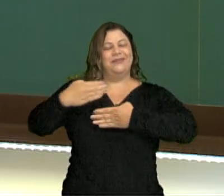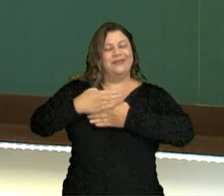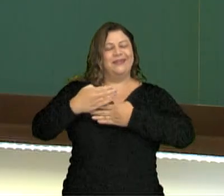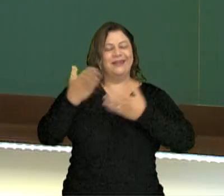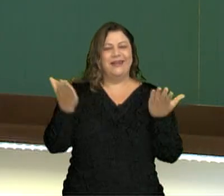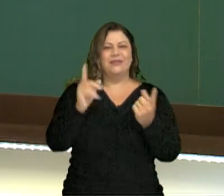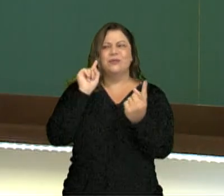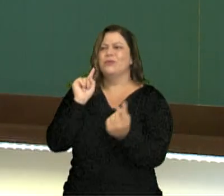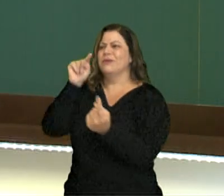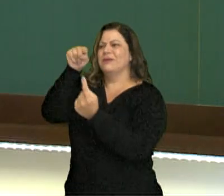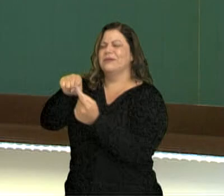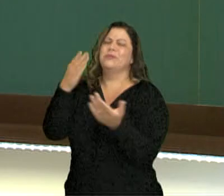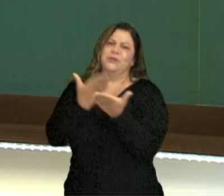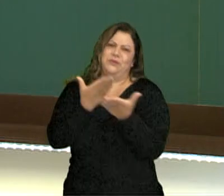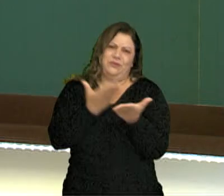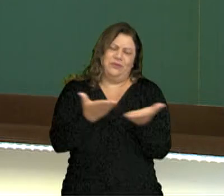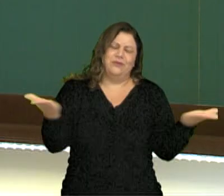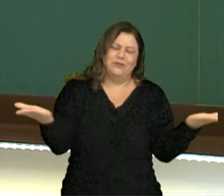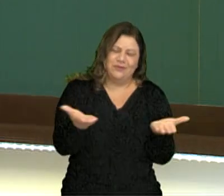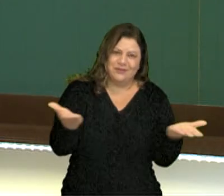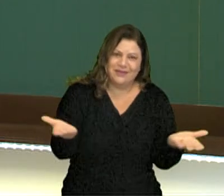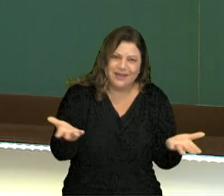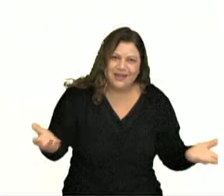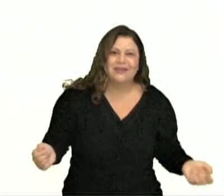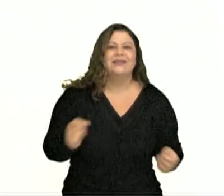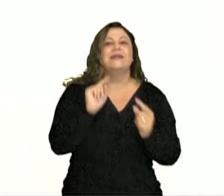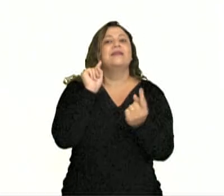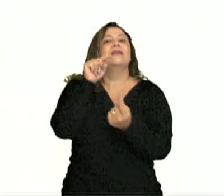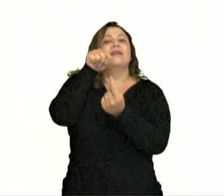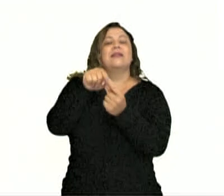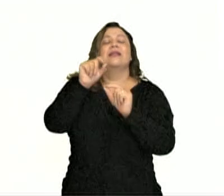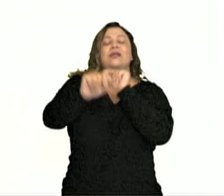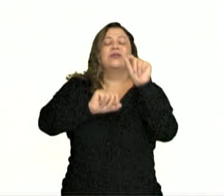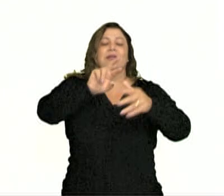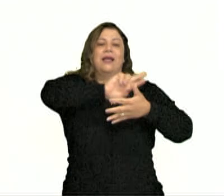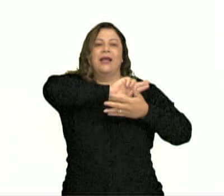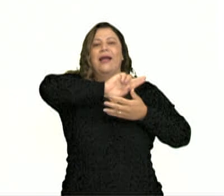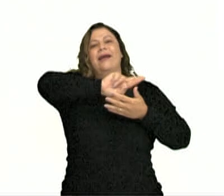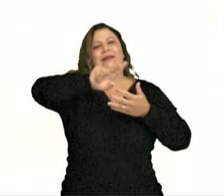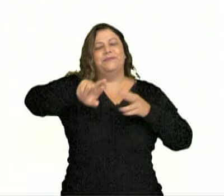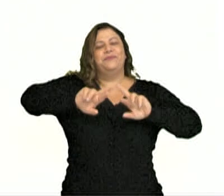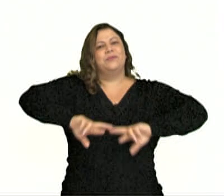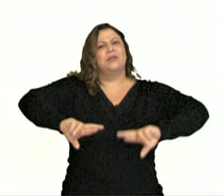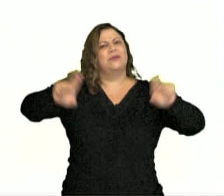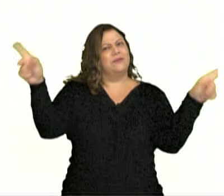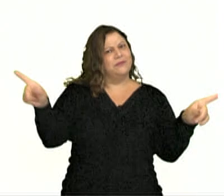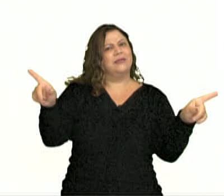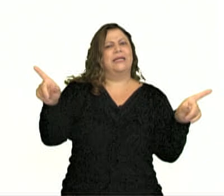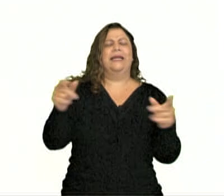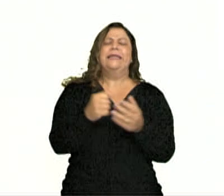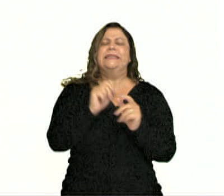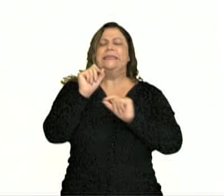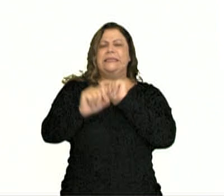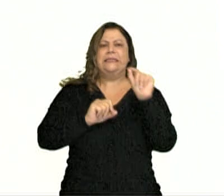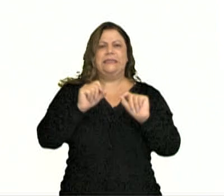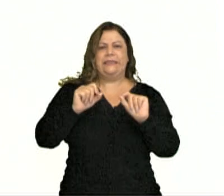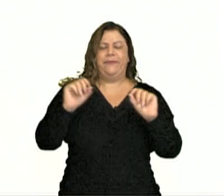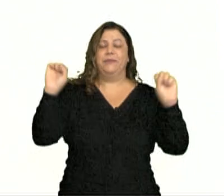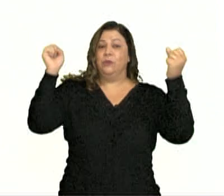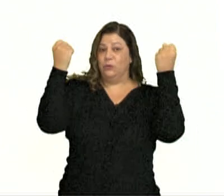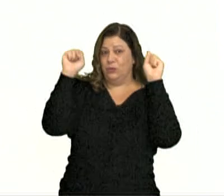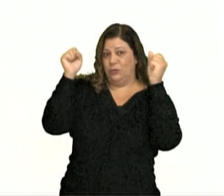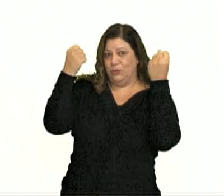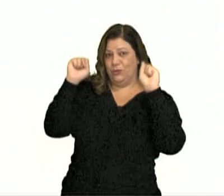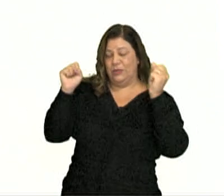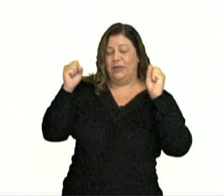são os objetivos da nossa aula de hoje? Identificar as diferenças e semelhanças entre a ginástica de